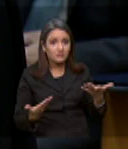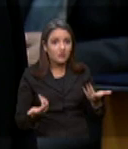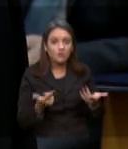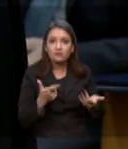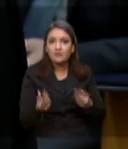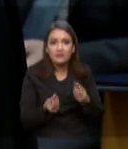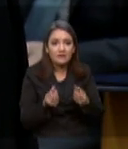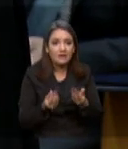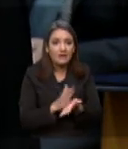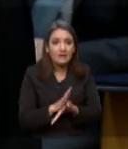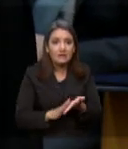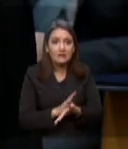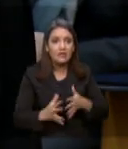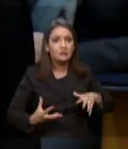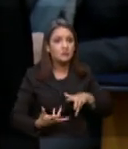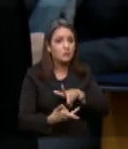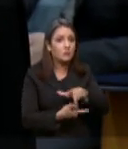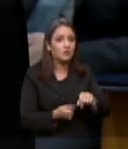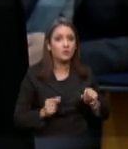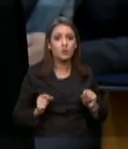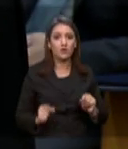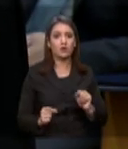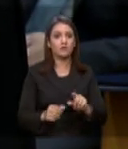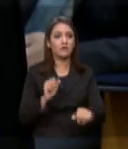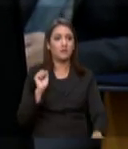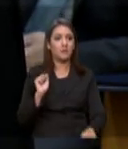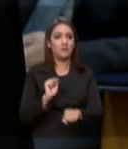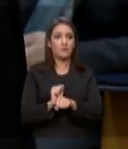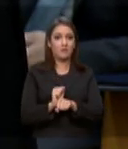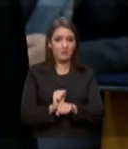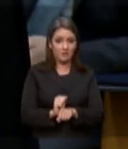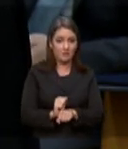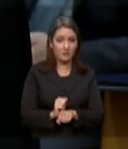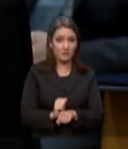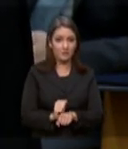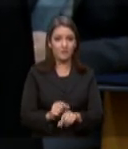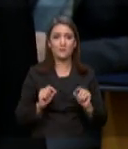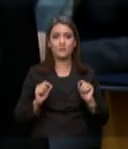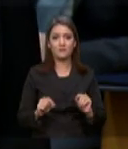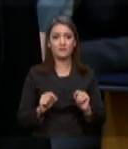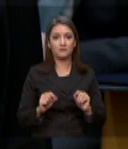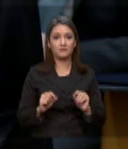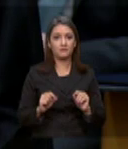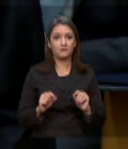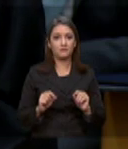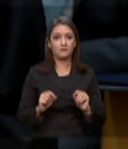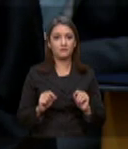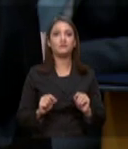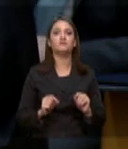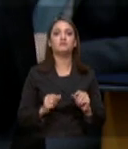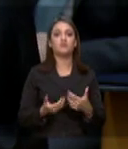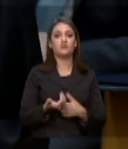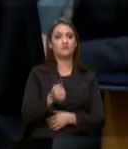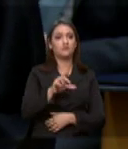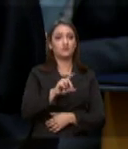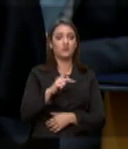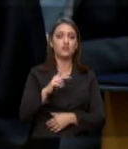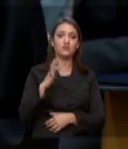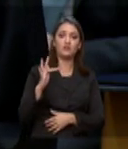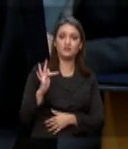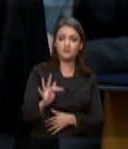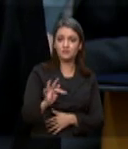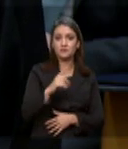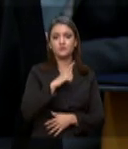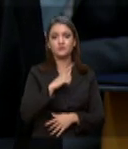global capaz de frear a mudança do clima. O objeto da DPF consiste na execução, como